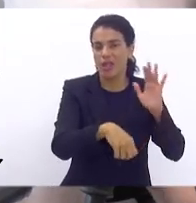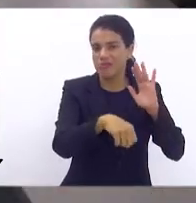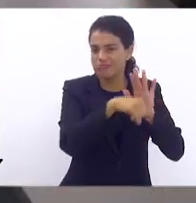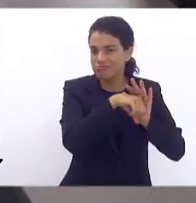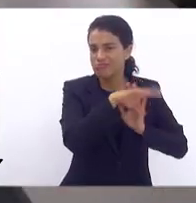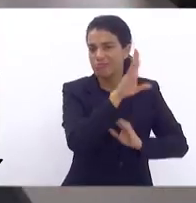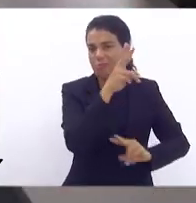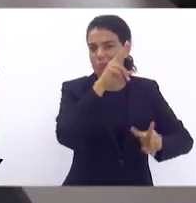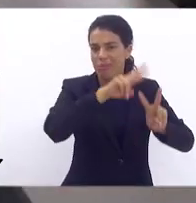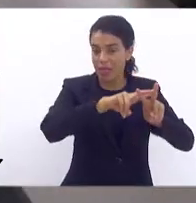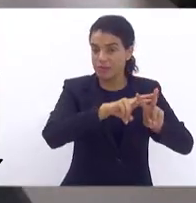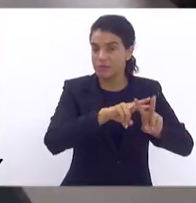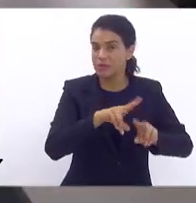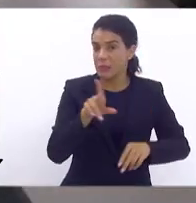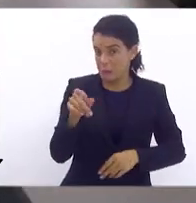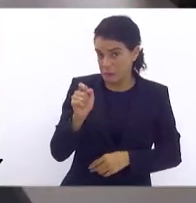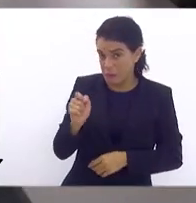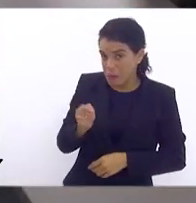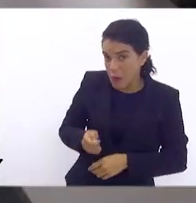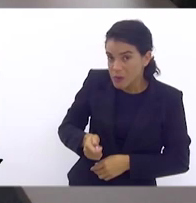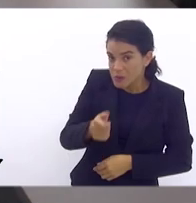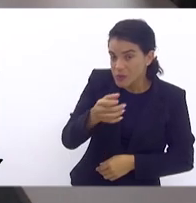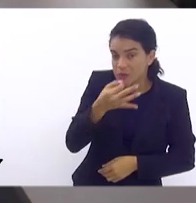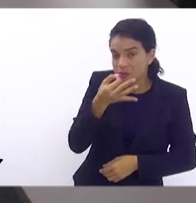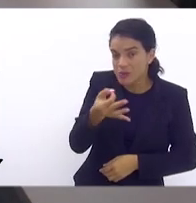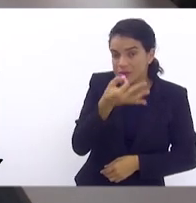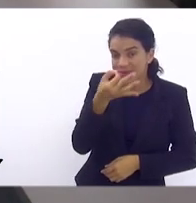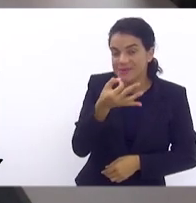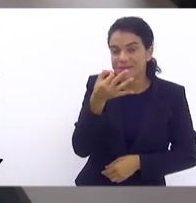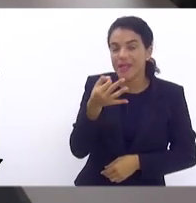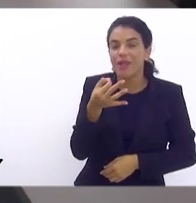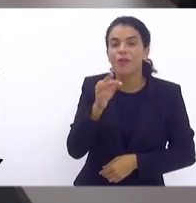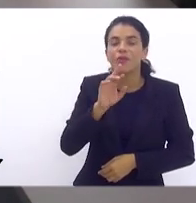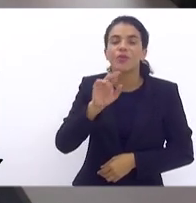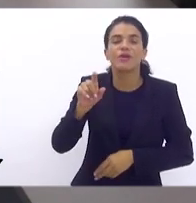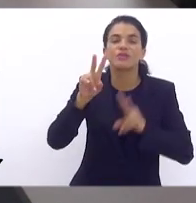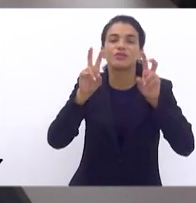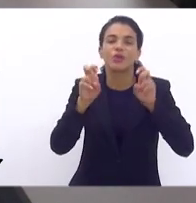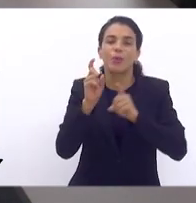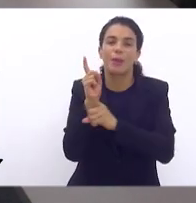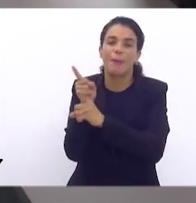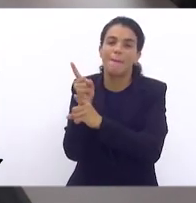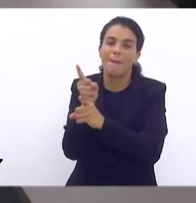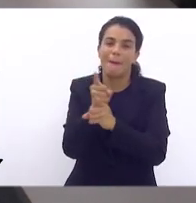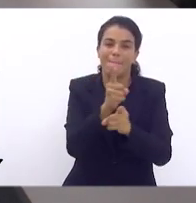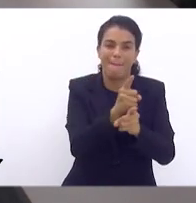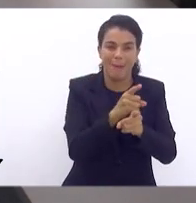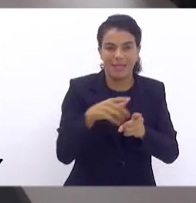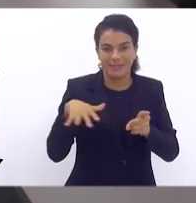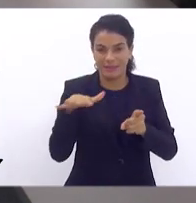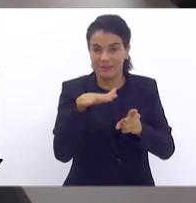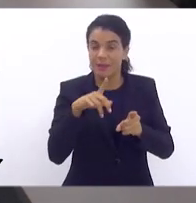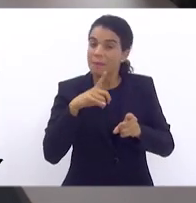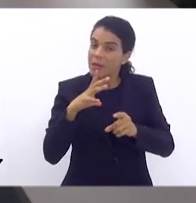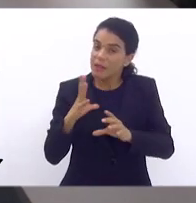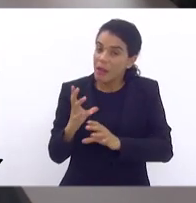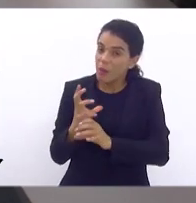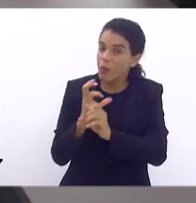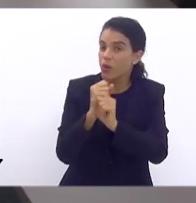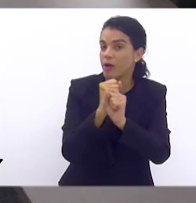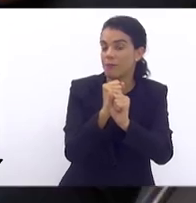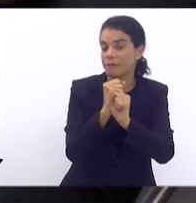eu acho que seria interessante não a gente identificar os casos mas a gente ter dados